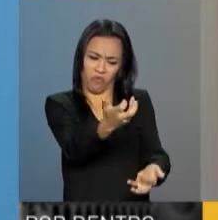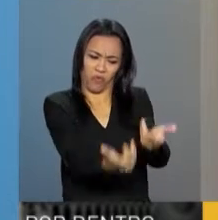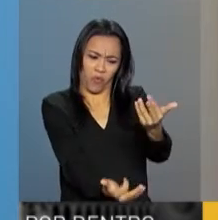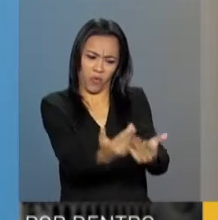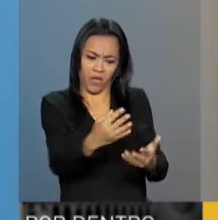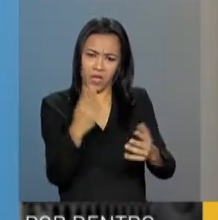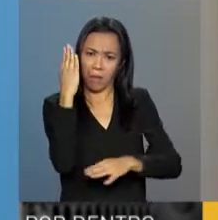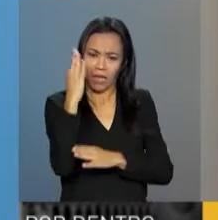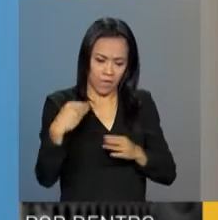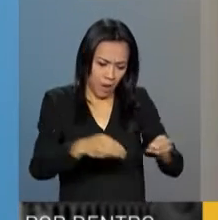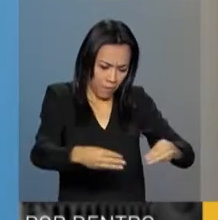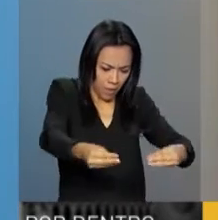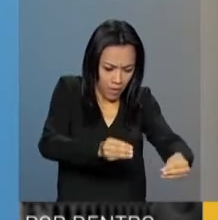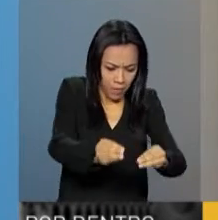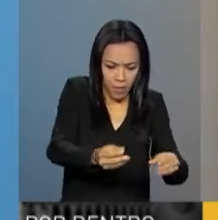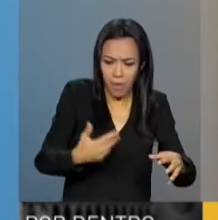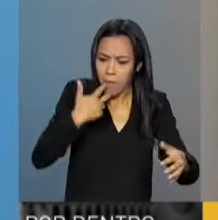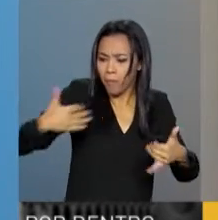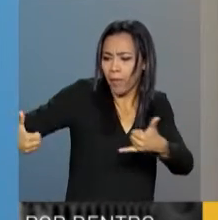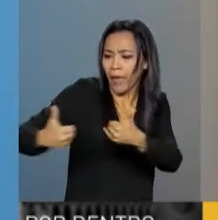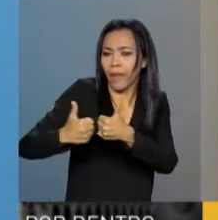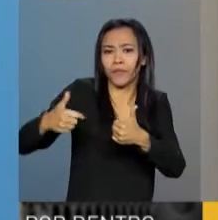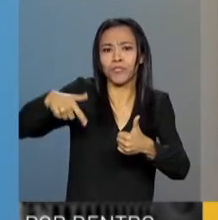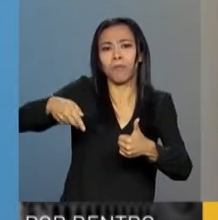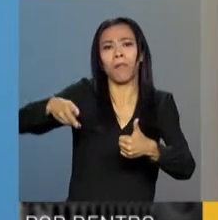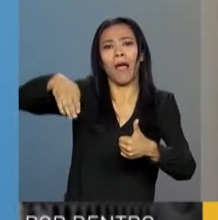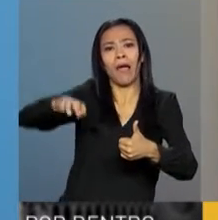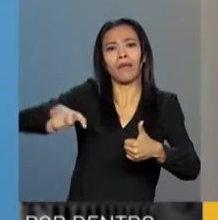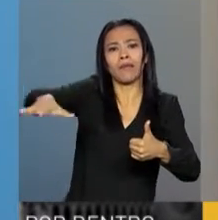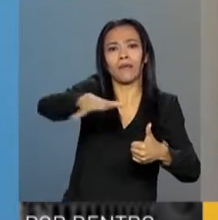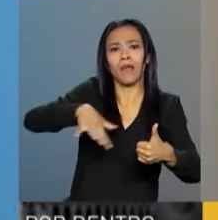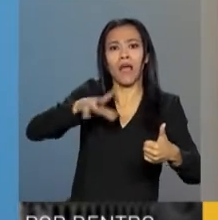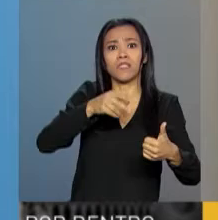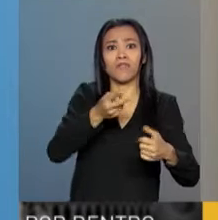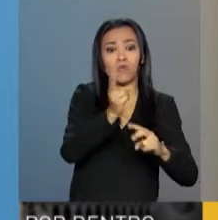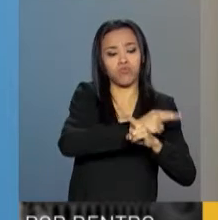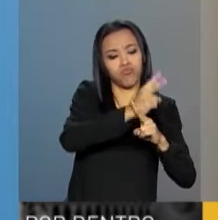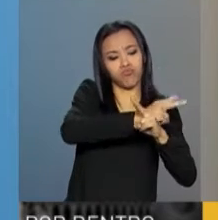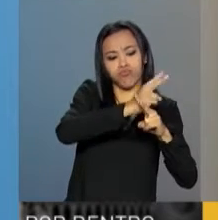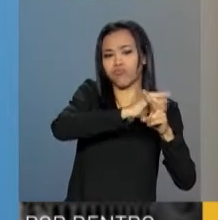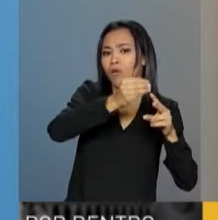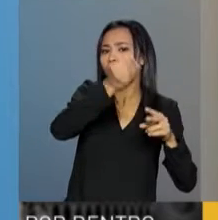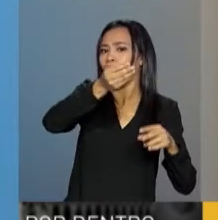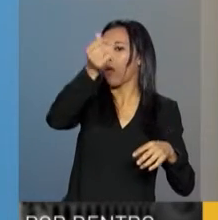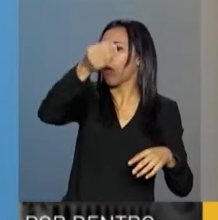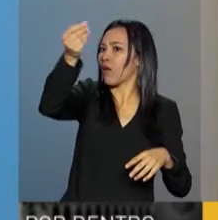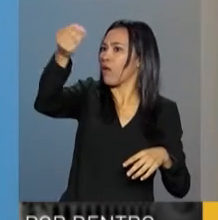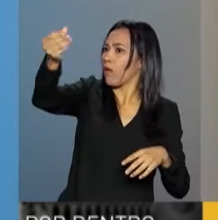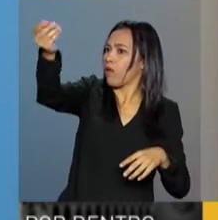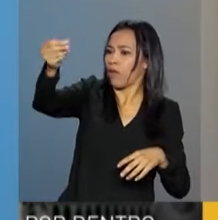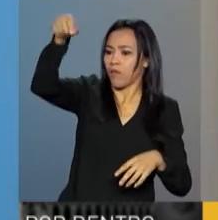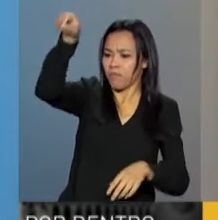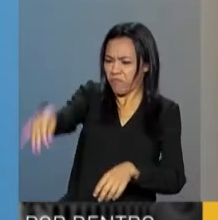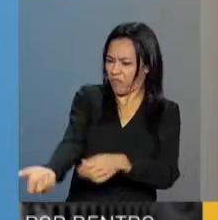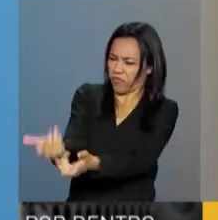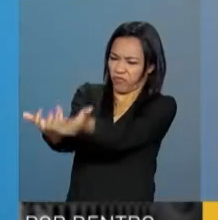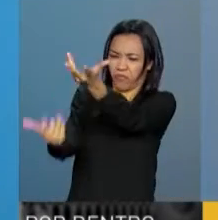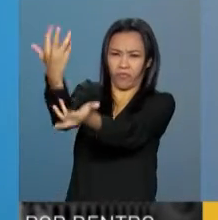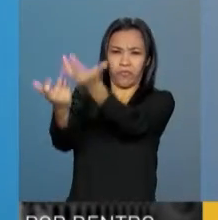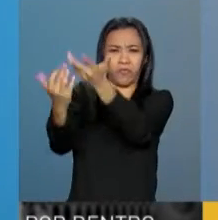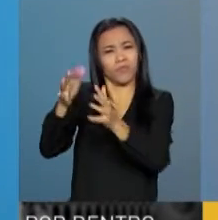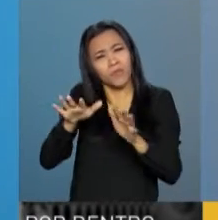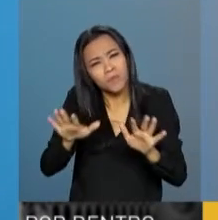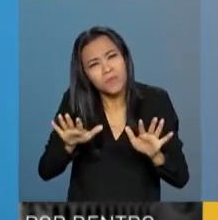fogueira próximo de áreas naturais, mesmo distante, às vezes vem o vento e leva uma fuligem, e às vezes uma fuligem causa um grande